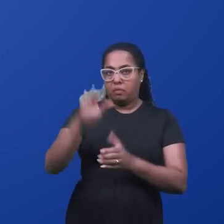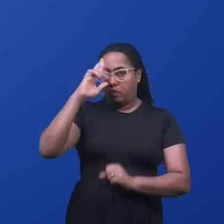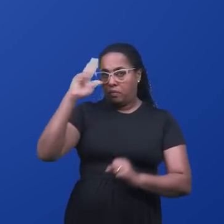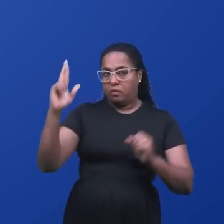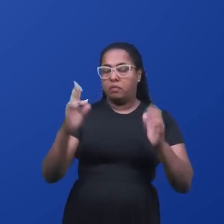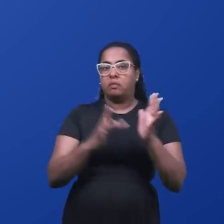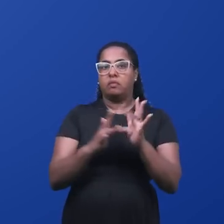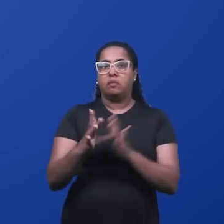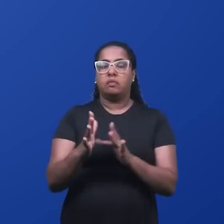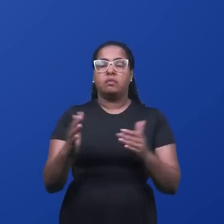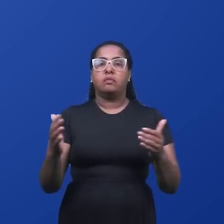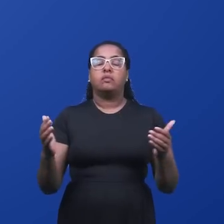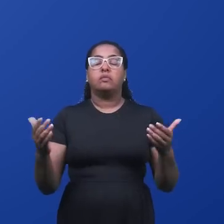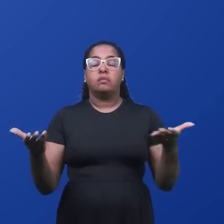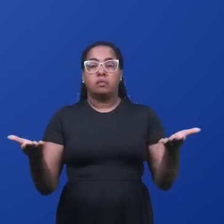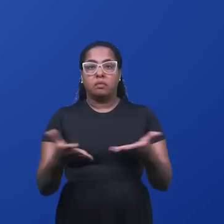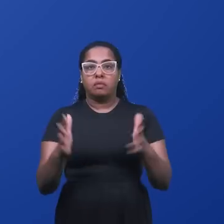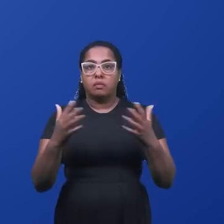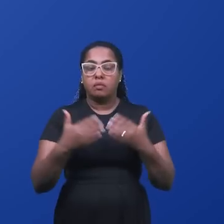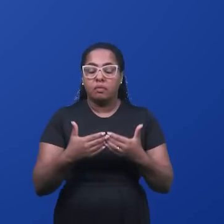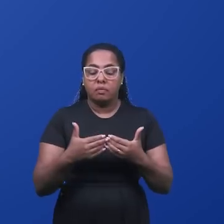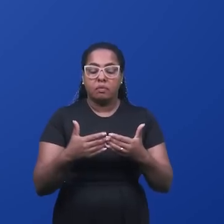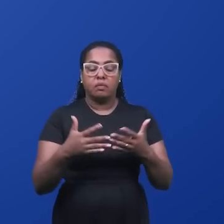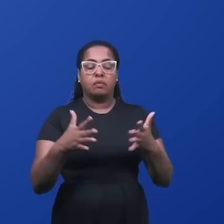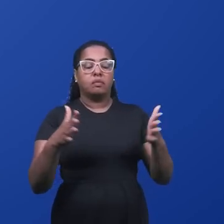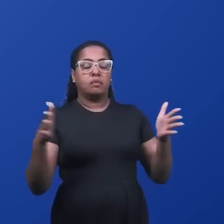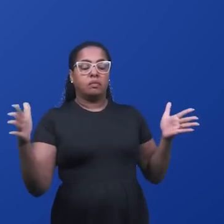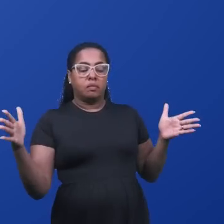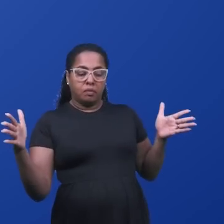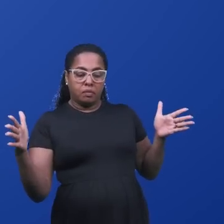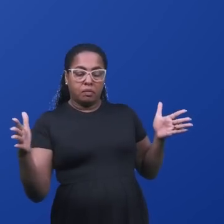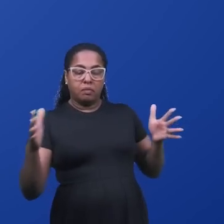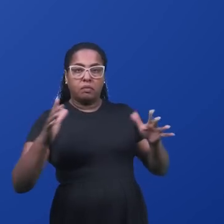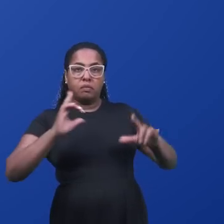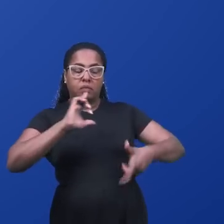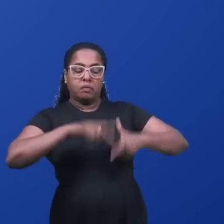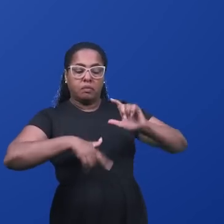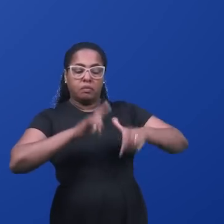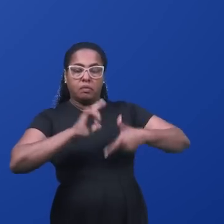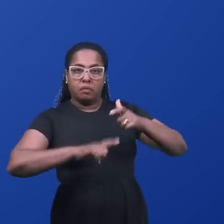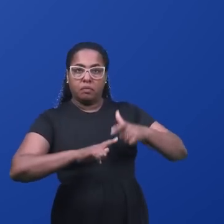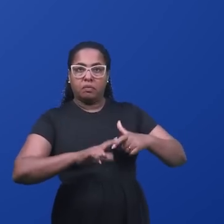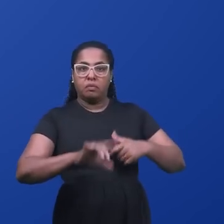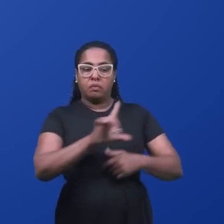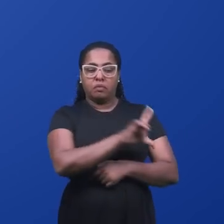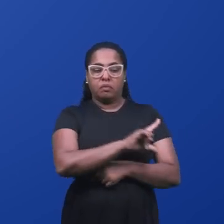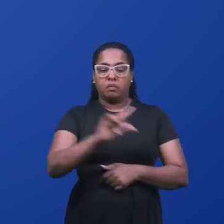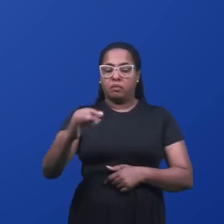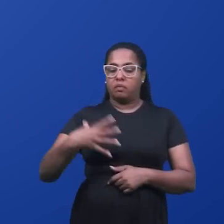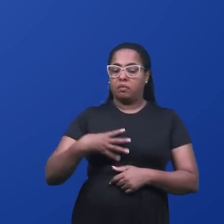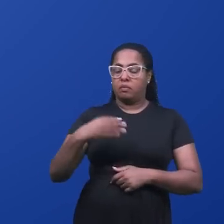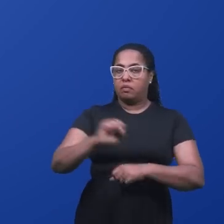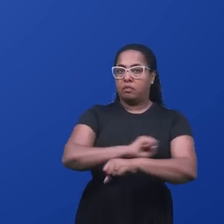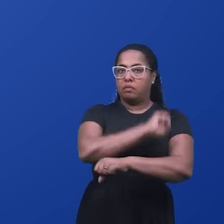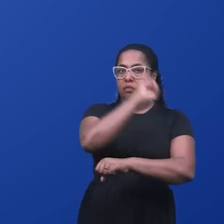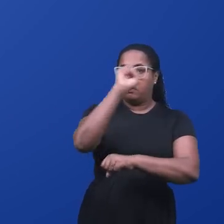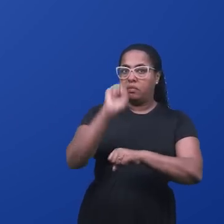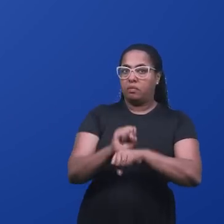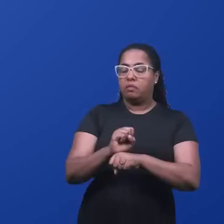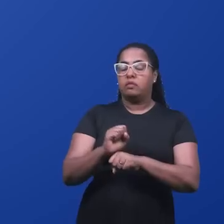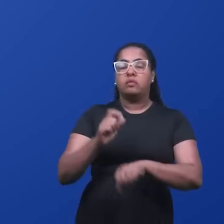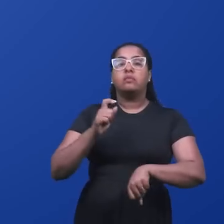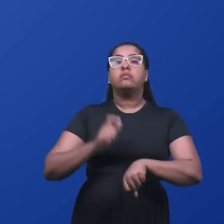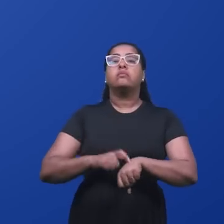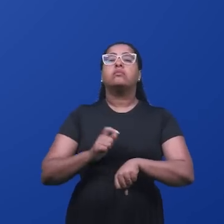agora a porta se abriu, né, para Israel. Então, saí, ó filhas de Sião. Chegou o momento